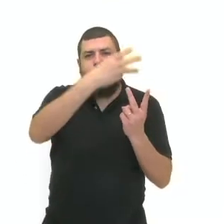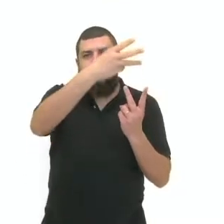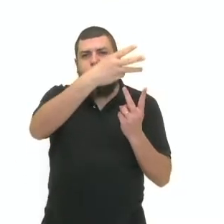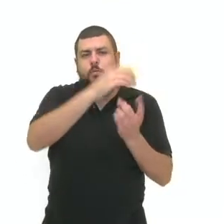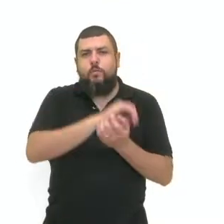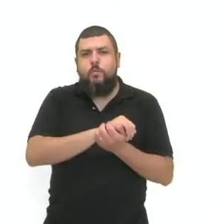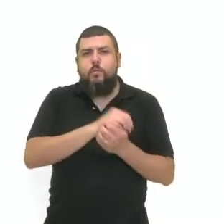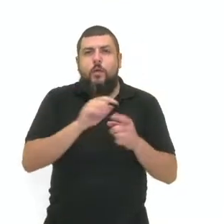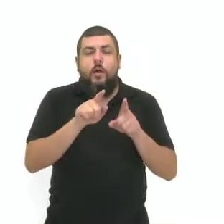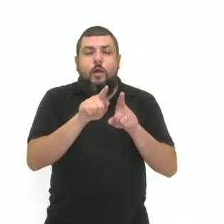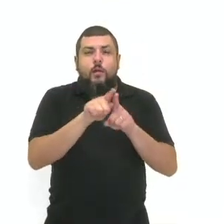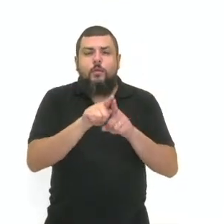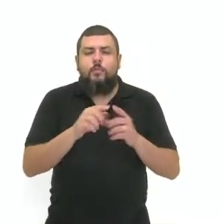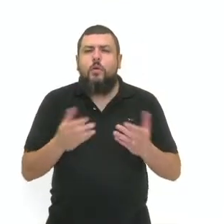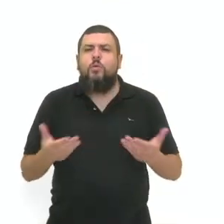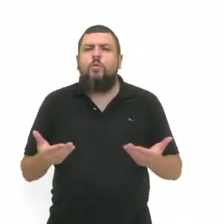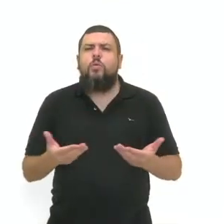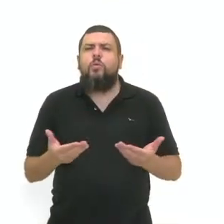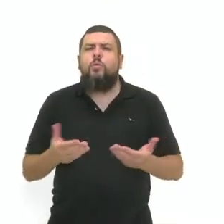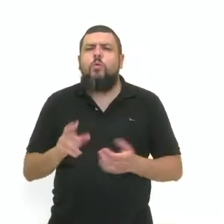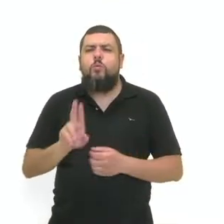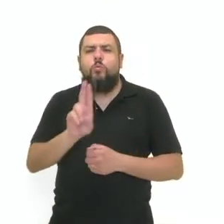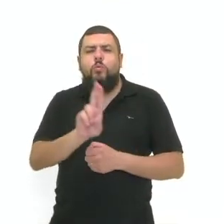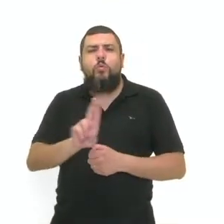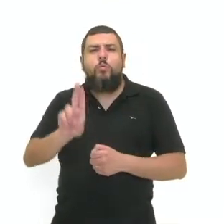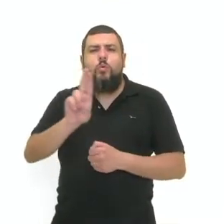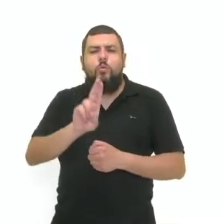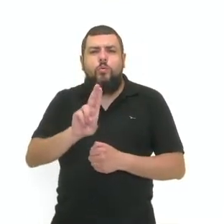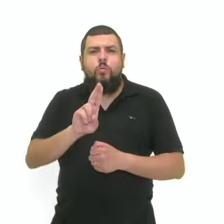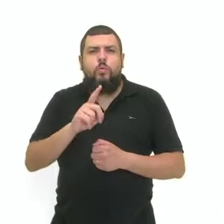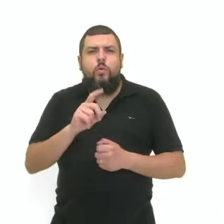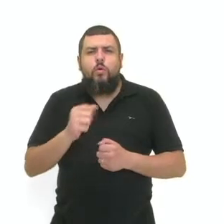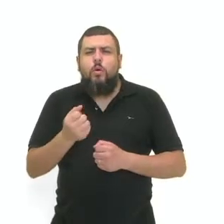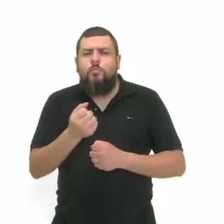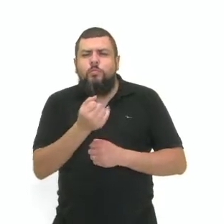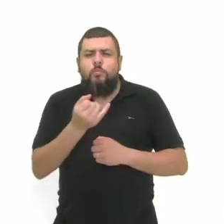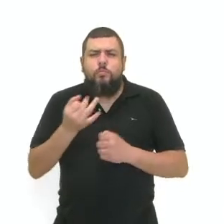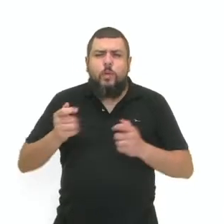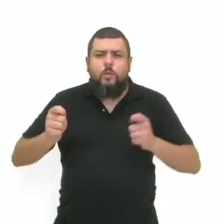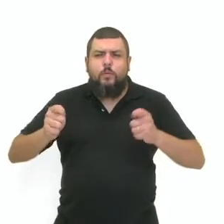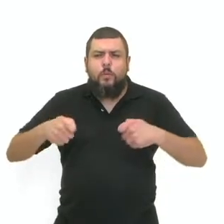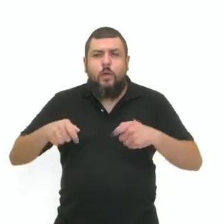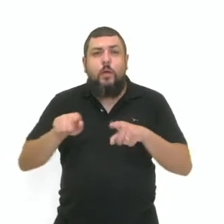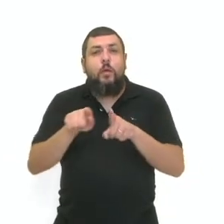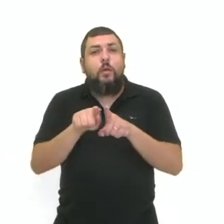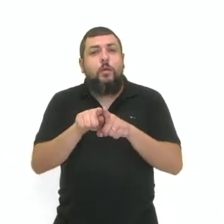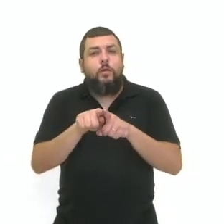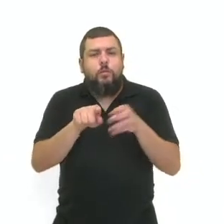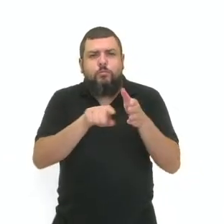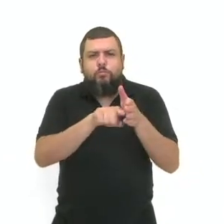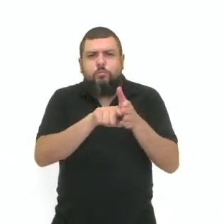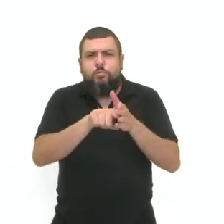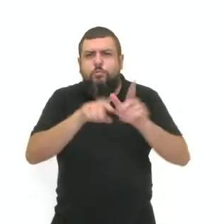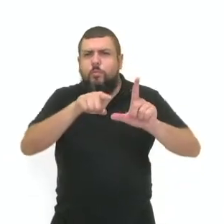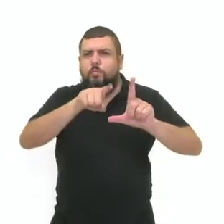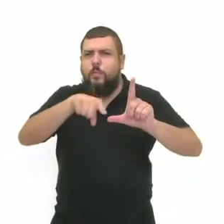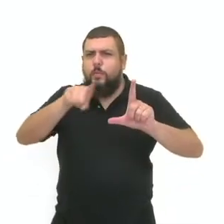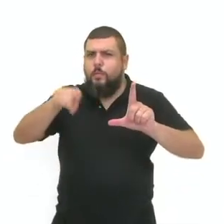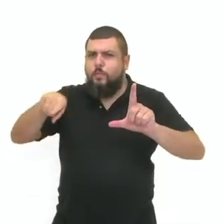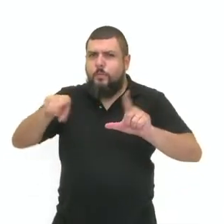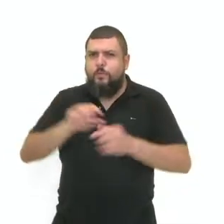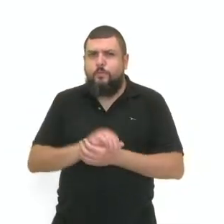atualmente, a gente usa em cálculo envolvendo probabilidade e estatística também, tá? Então aqui eu